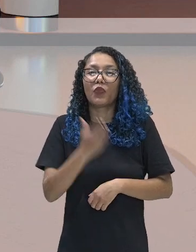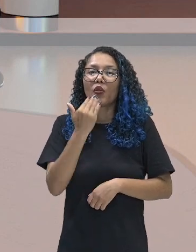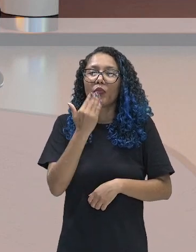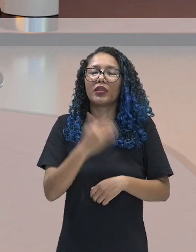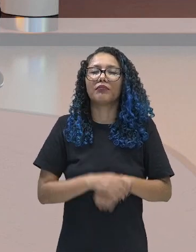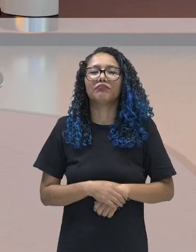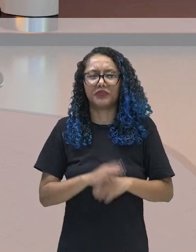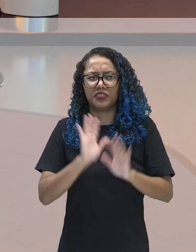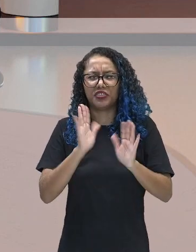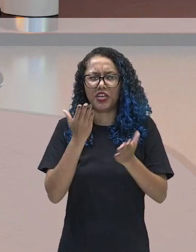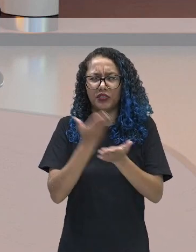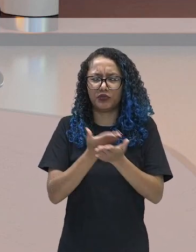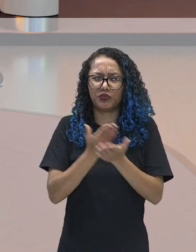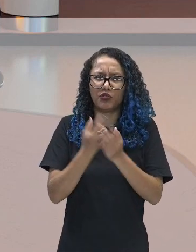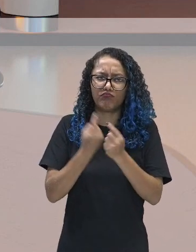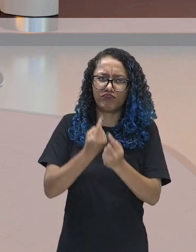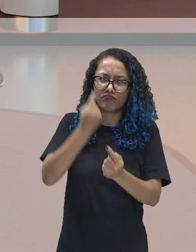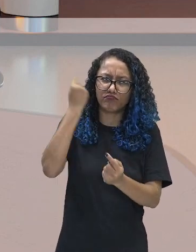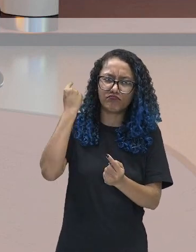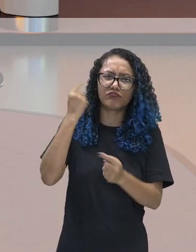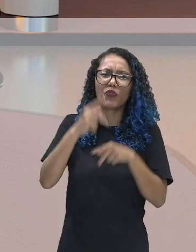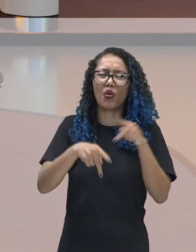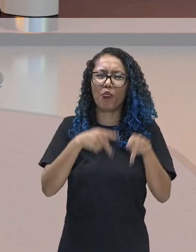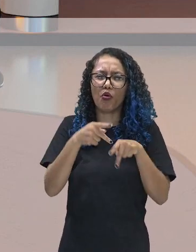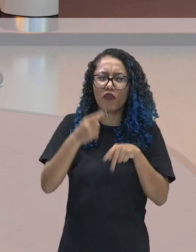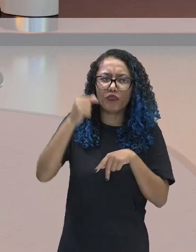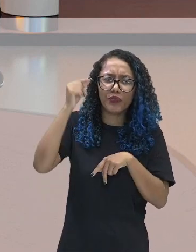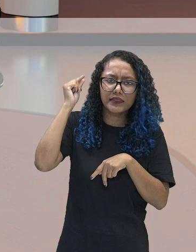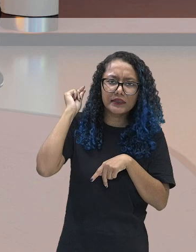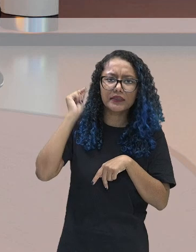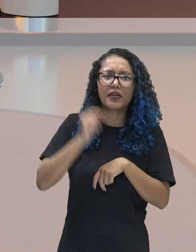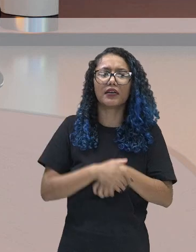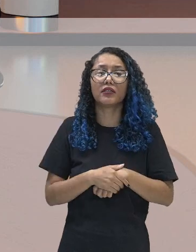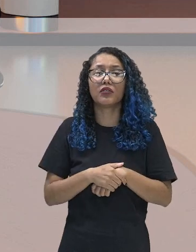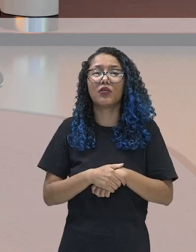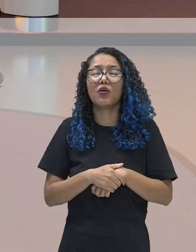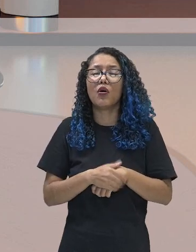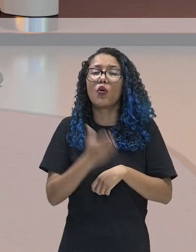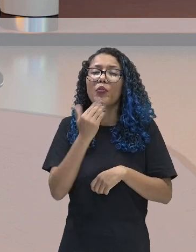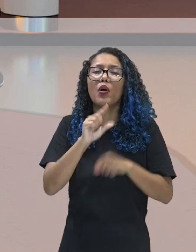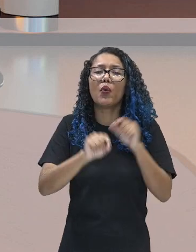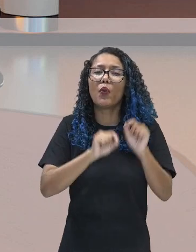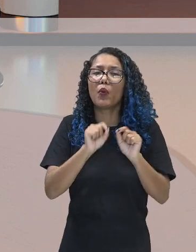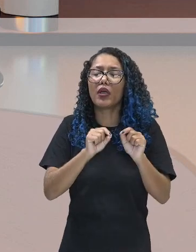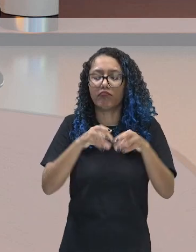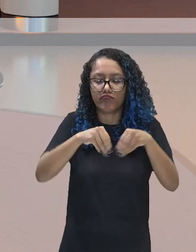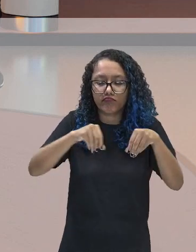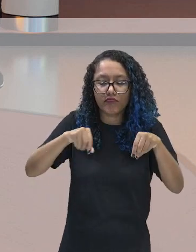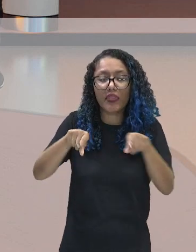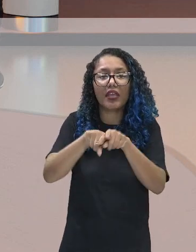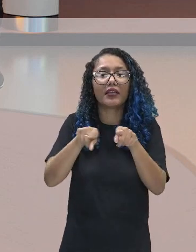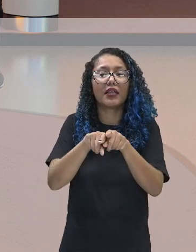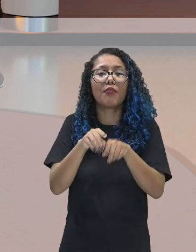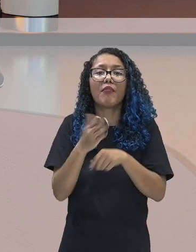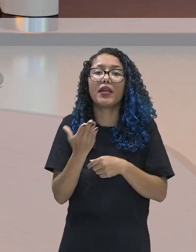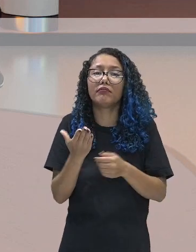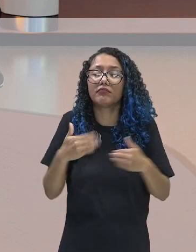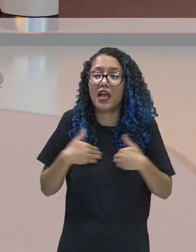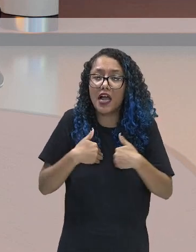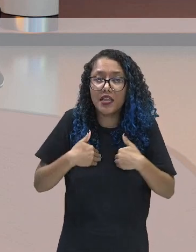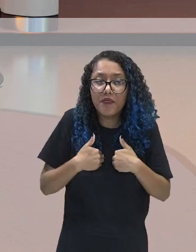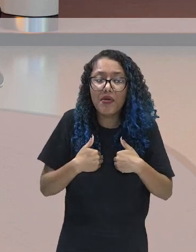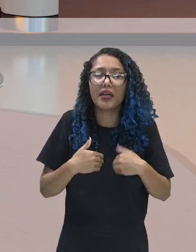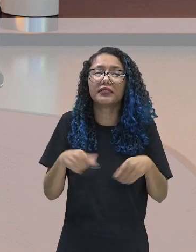hominídeos, galera, eles se alimentavam de grão e de caça. E também a gente vê que a alimentação, a forma de se